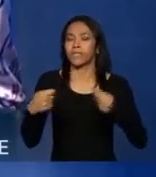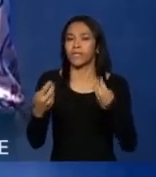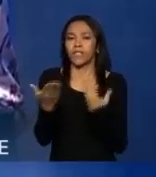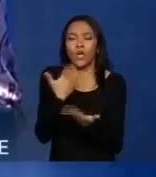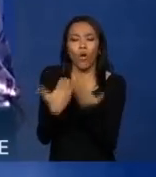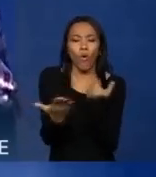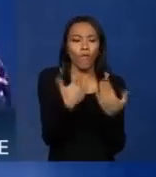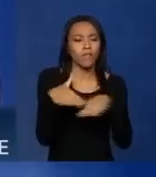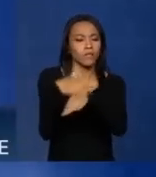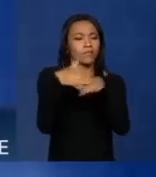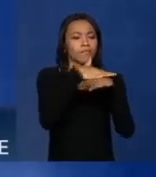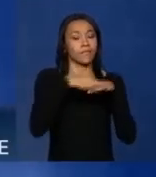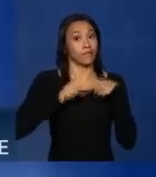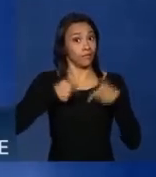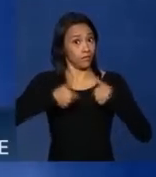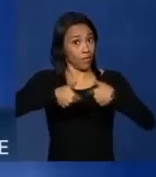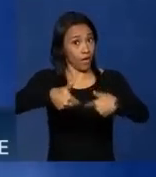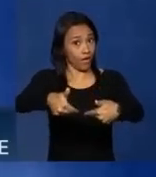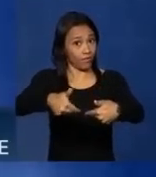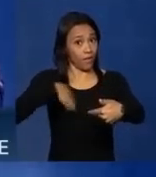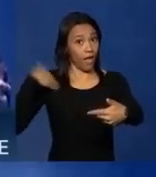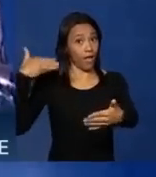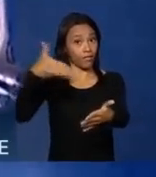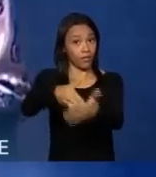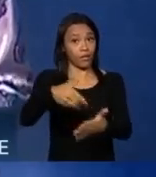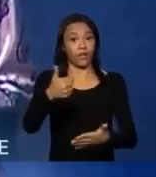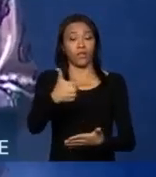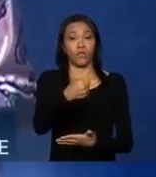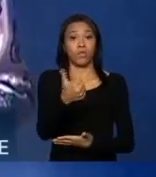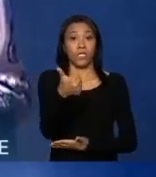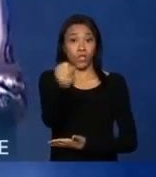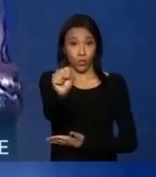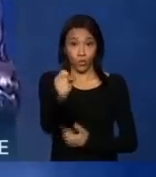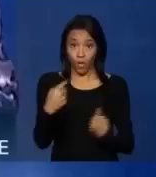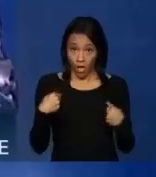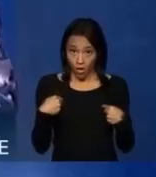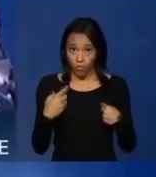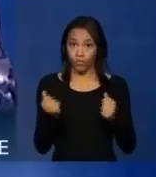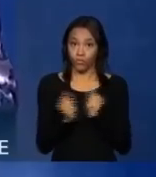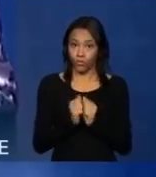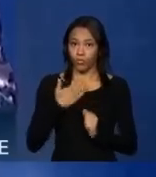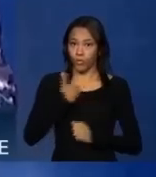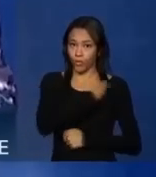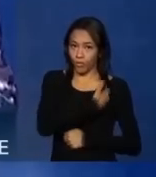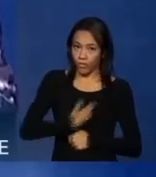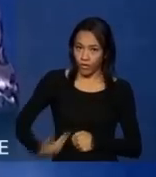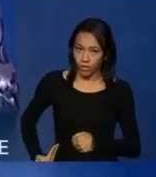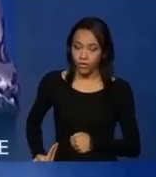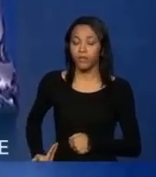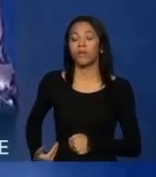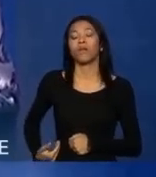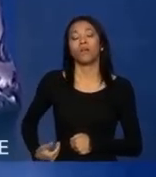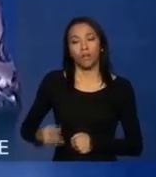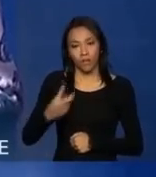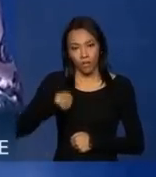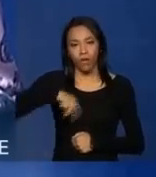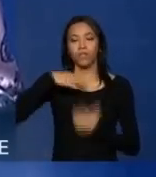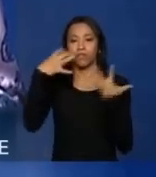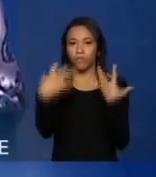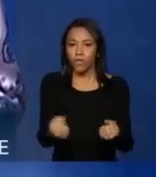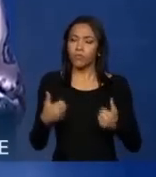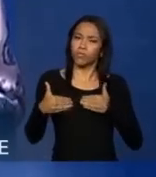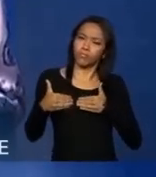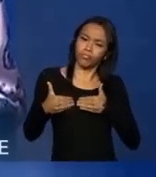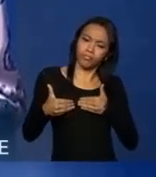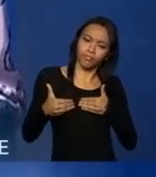trabalho. Até 2018, eu e meu governo seremos